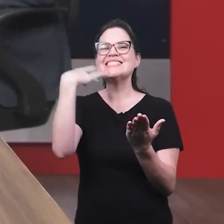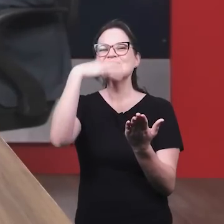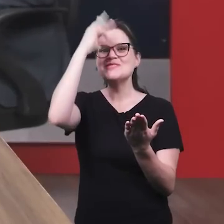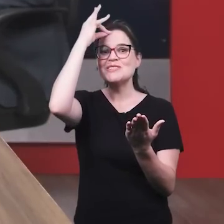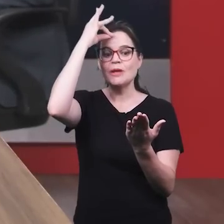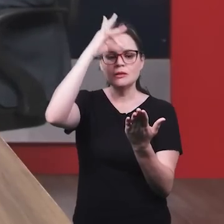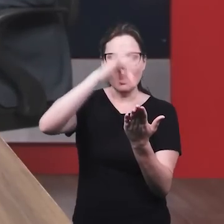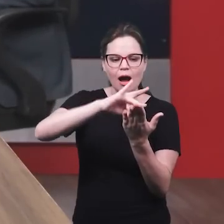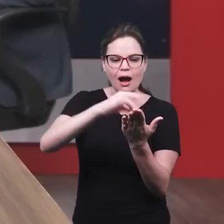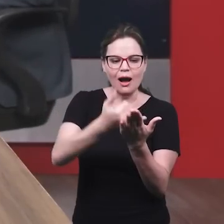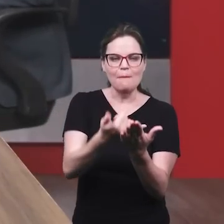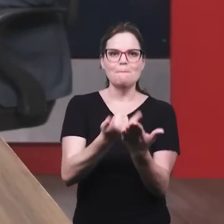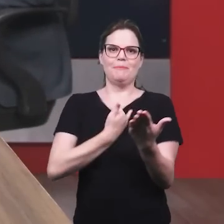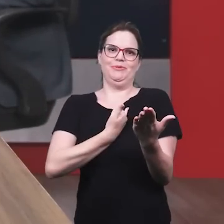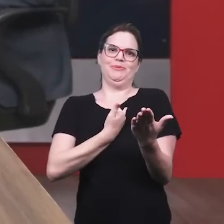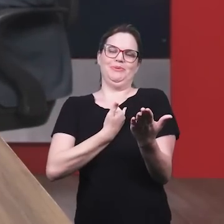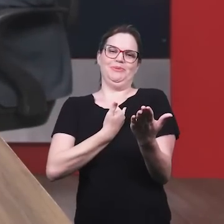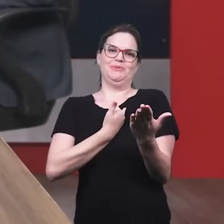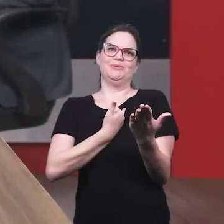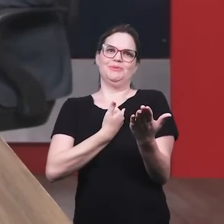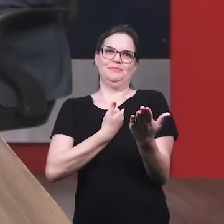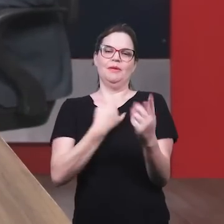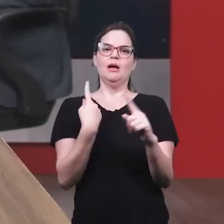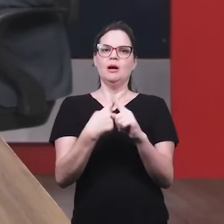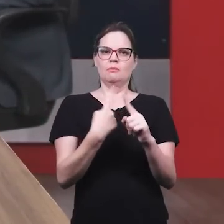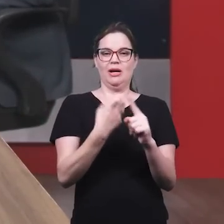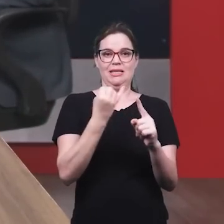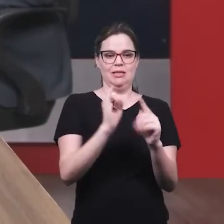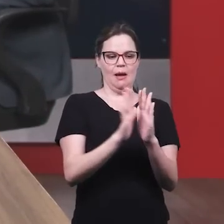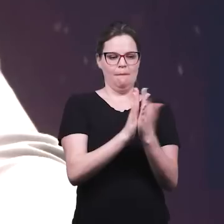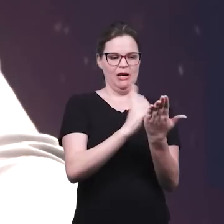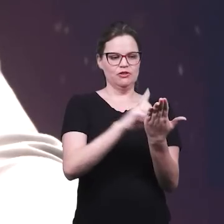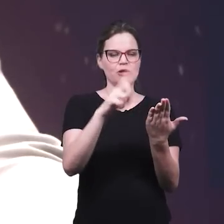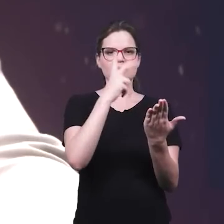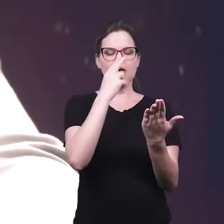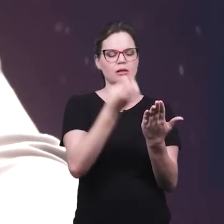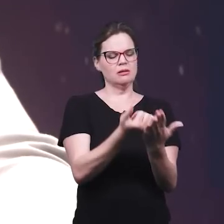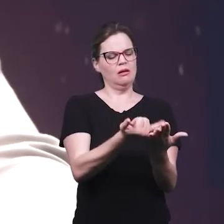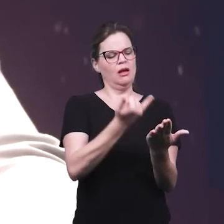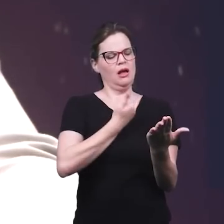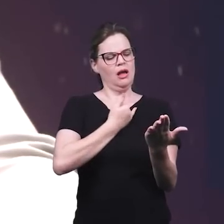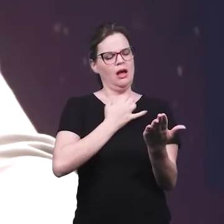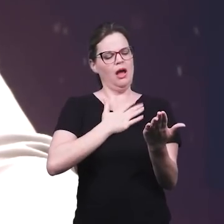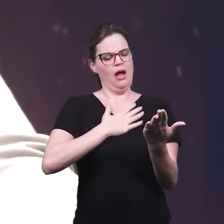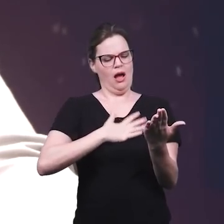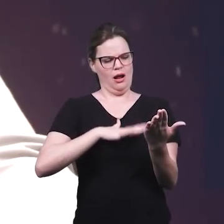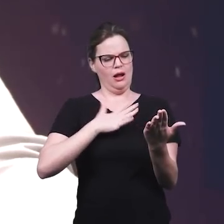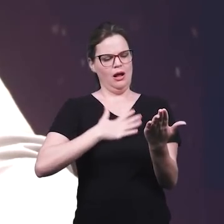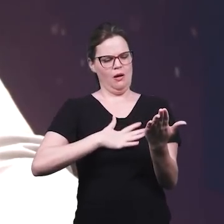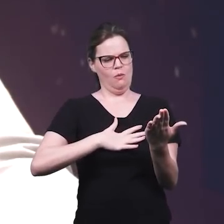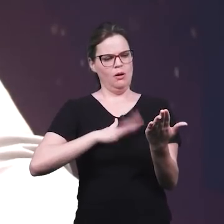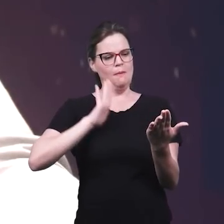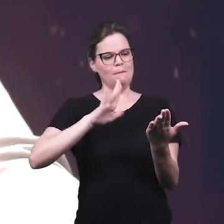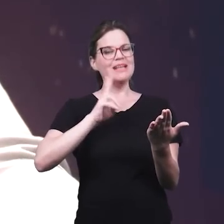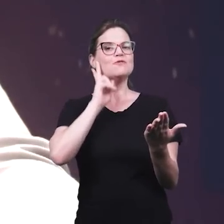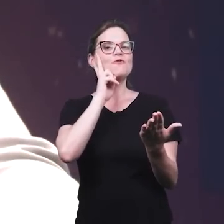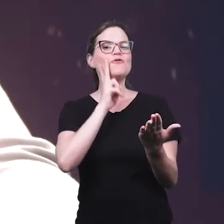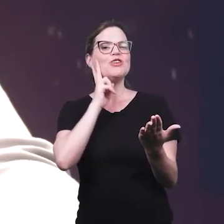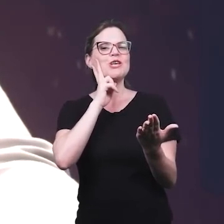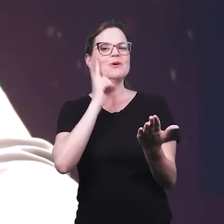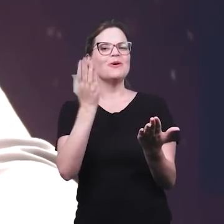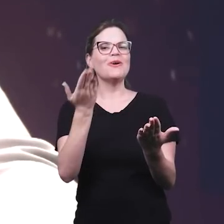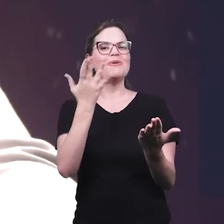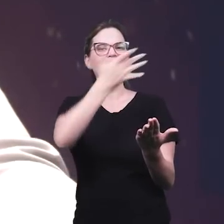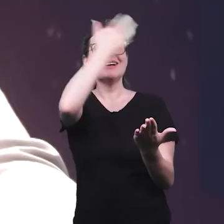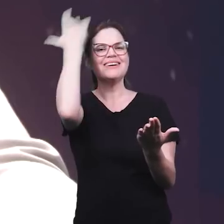que a água faz, que é tirar a sede da alma, o vinho ele vai trazer a alegria do Espírito, né? Para mostrar que